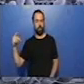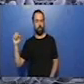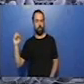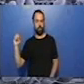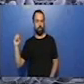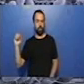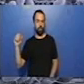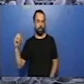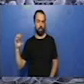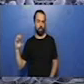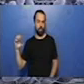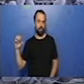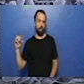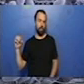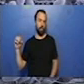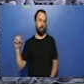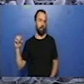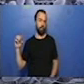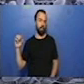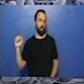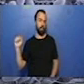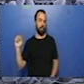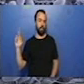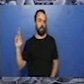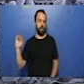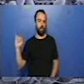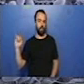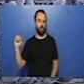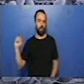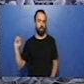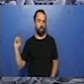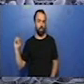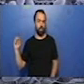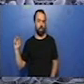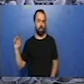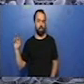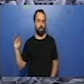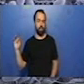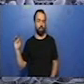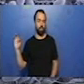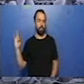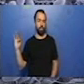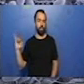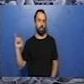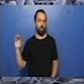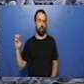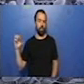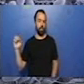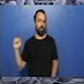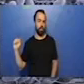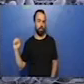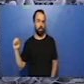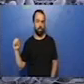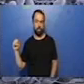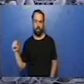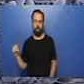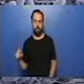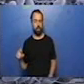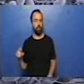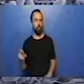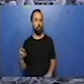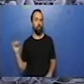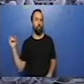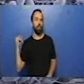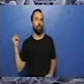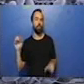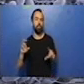complexa. O ponto a se chamar a atenção é o material genético, o DNA, que está em tom azulado, ele está